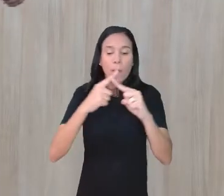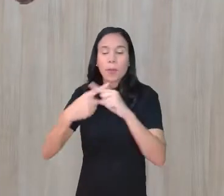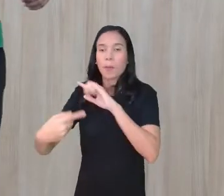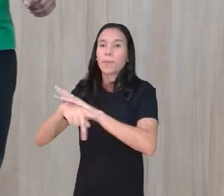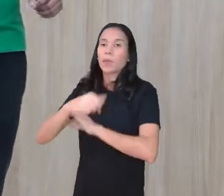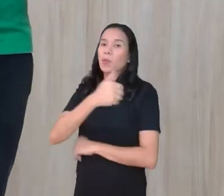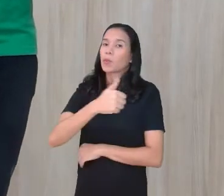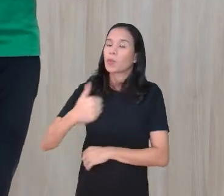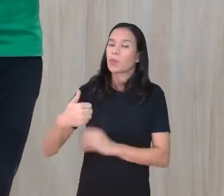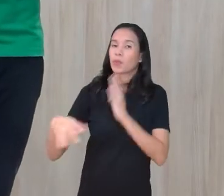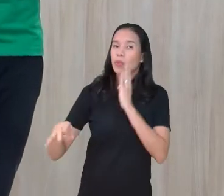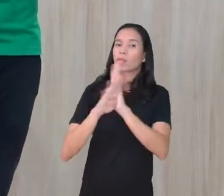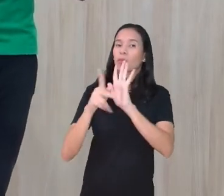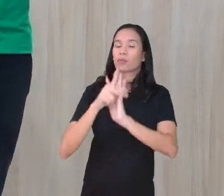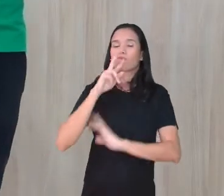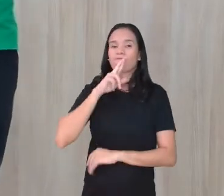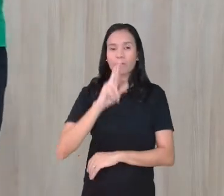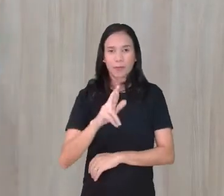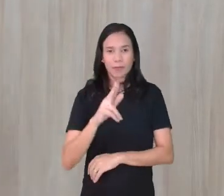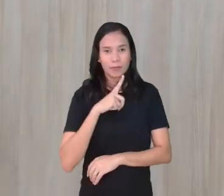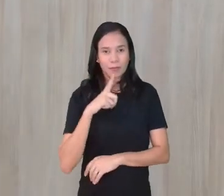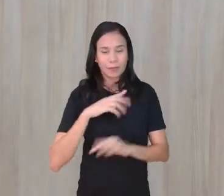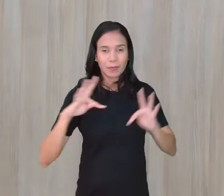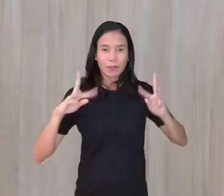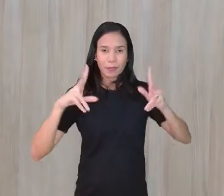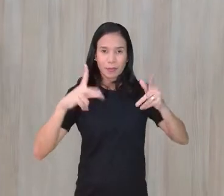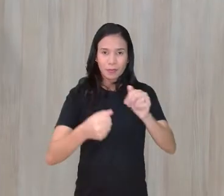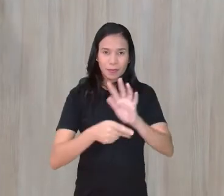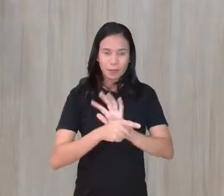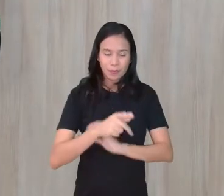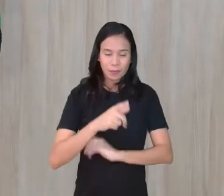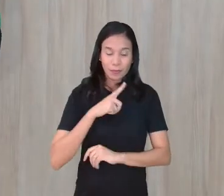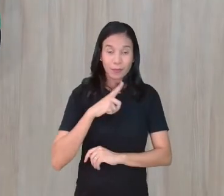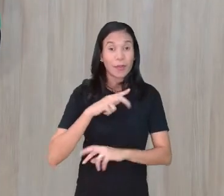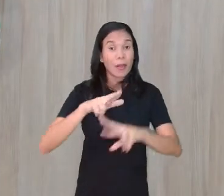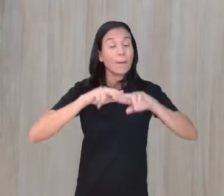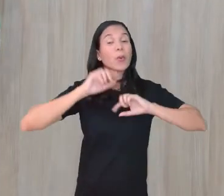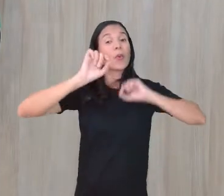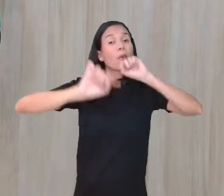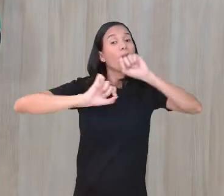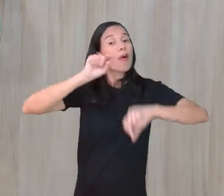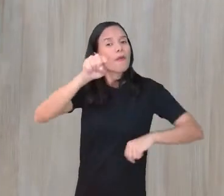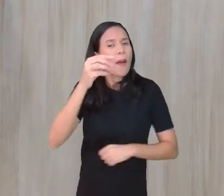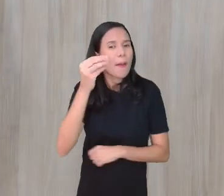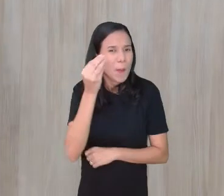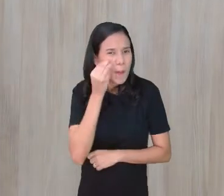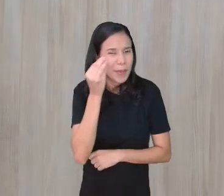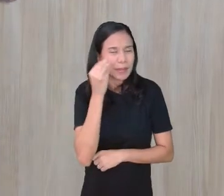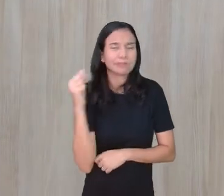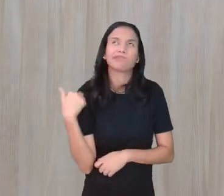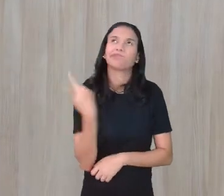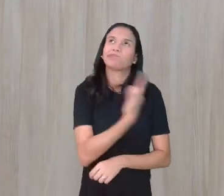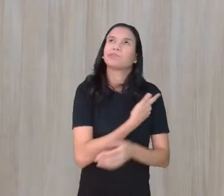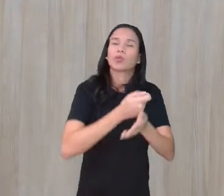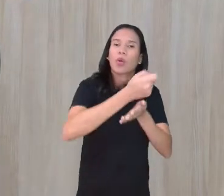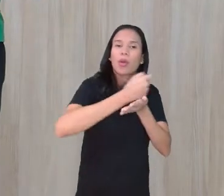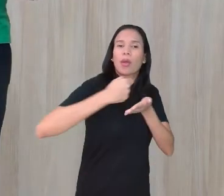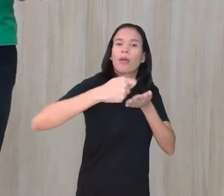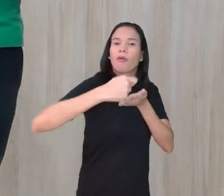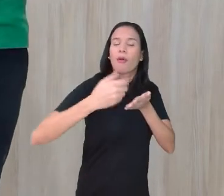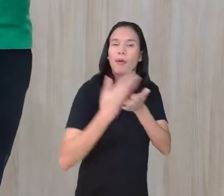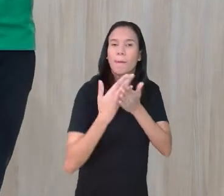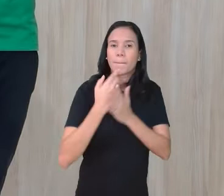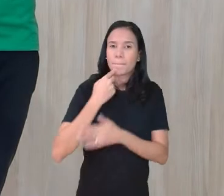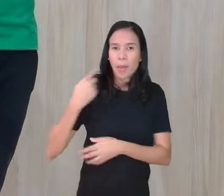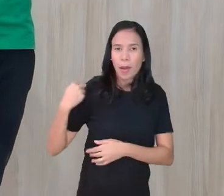esse resultado vai fazer parte dos múltiplos. Então, pode notar que quando a gente escreveu na aula passada